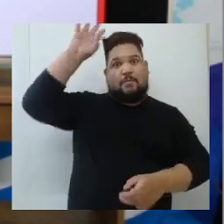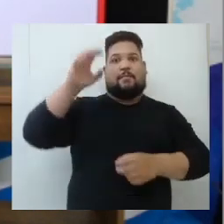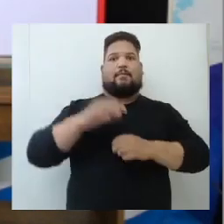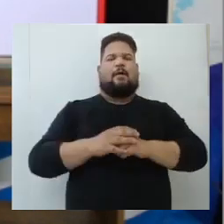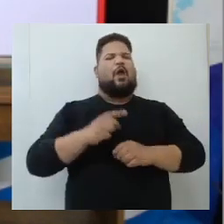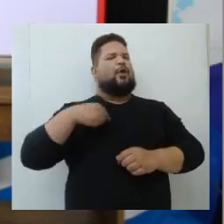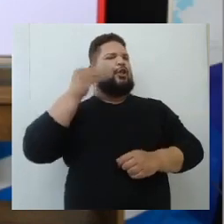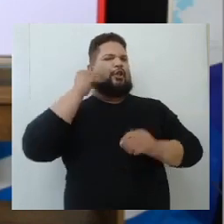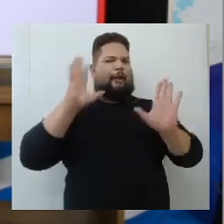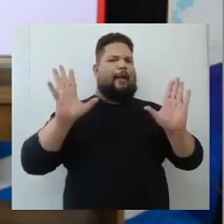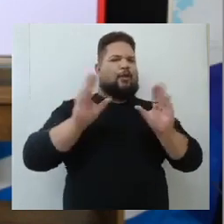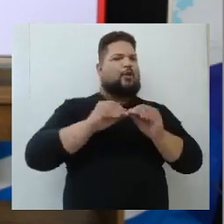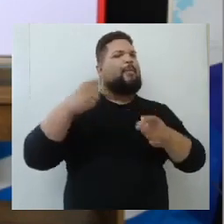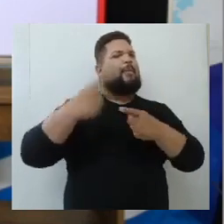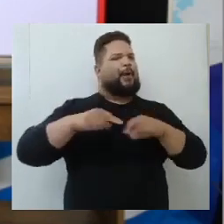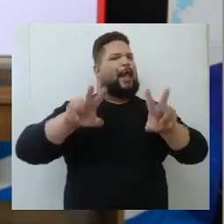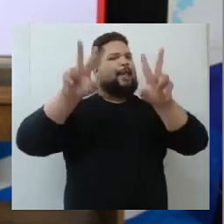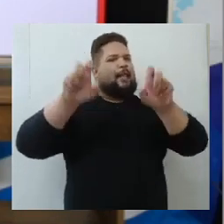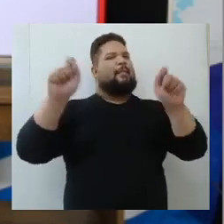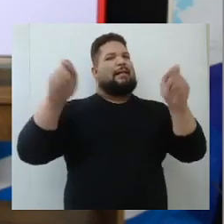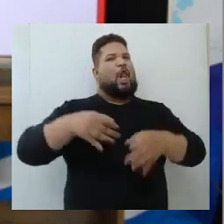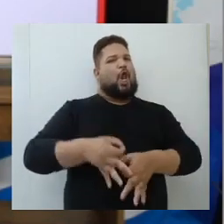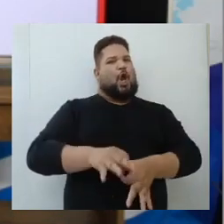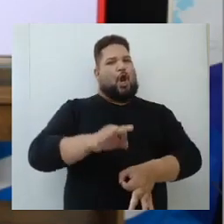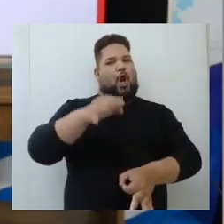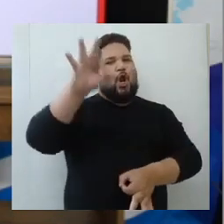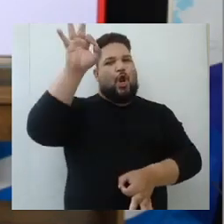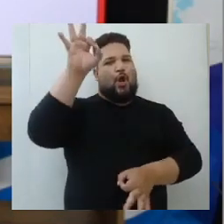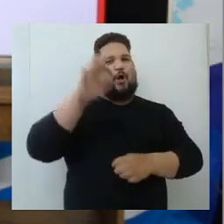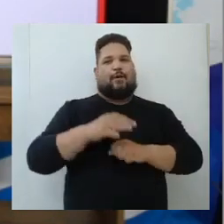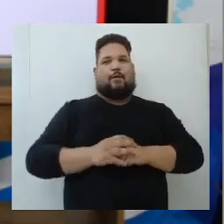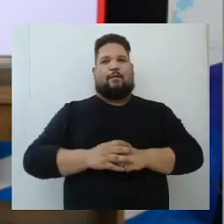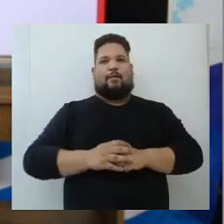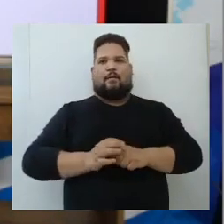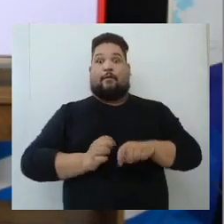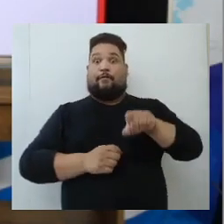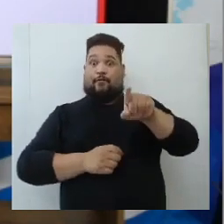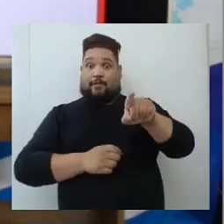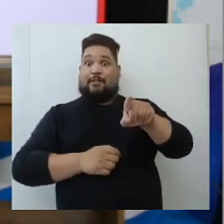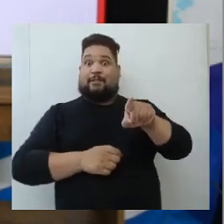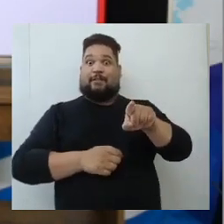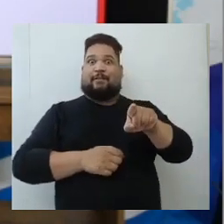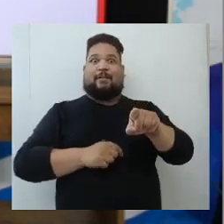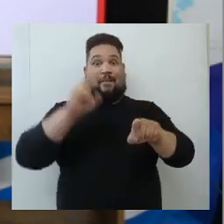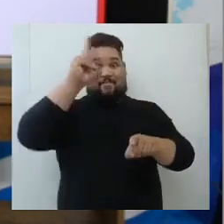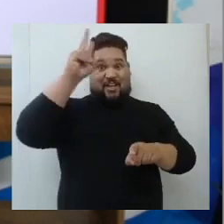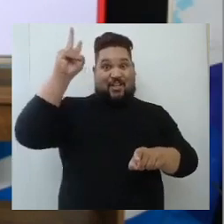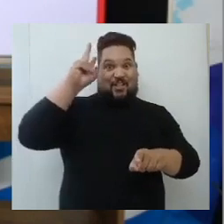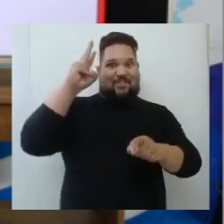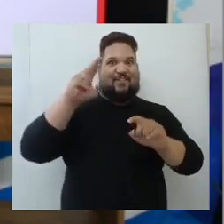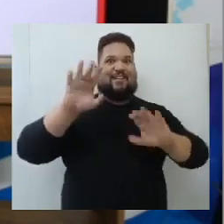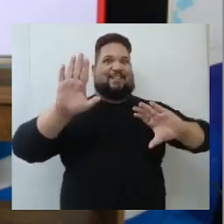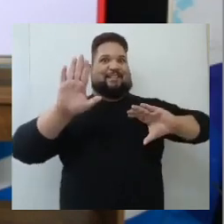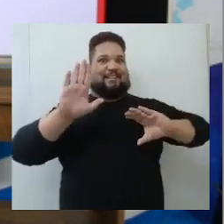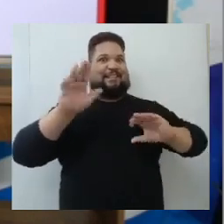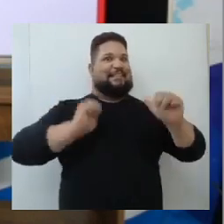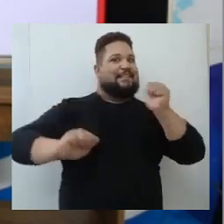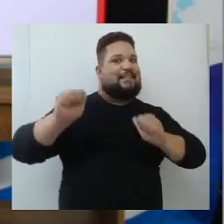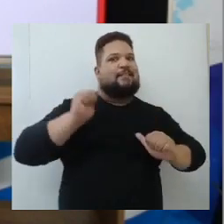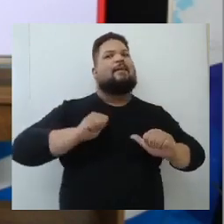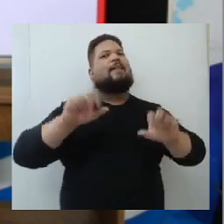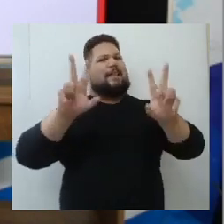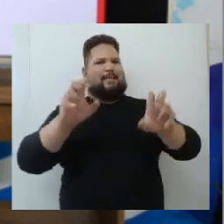sucinto possível, porque esse assunto ele é um pouco extenso, mas você, fera, com certeza ou já viu esse